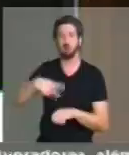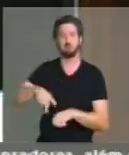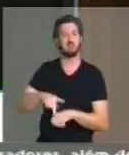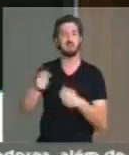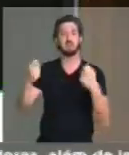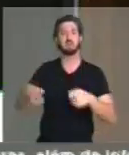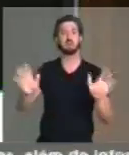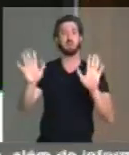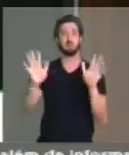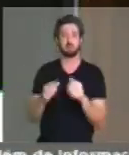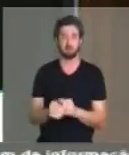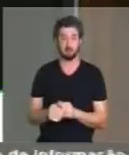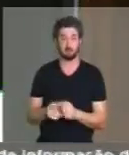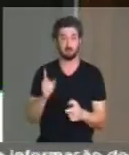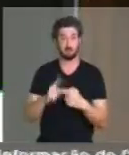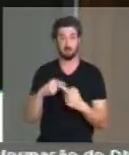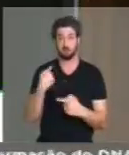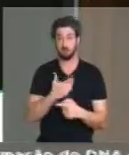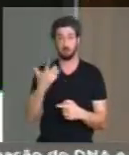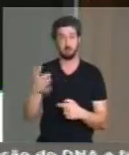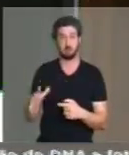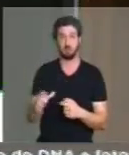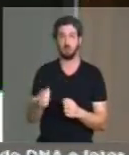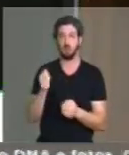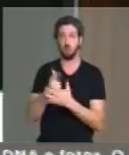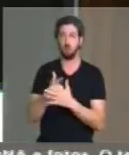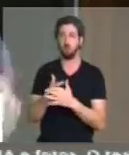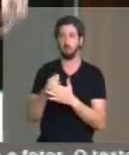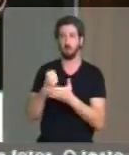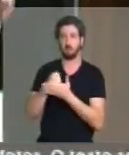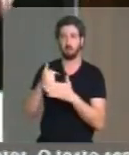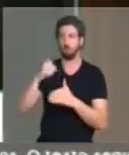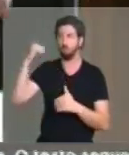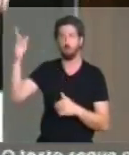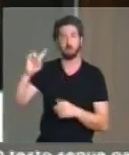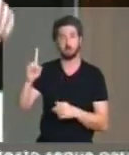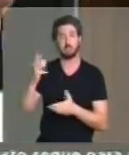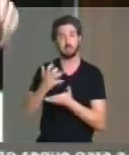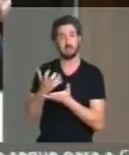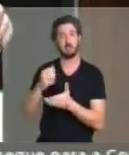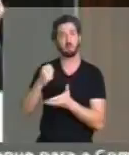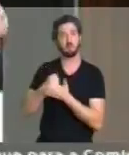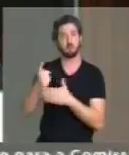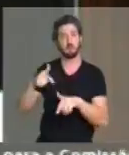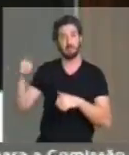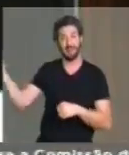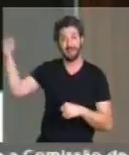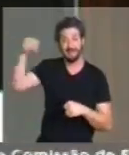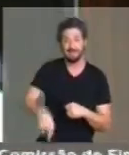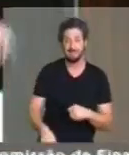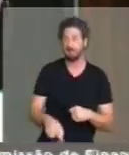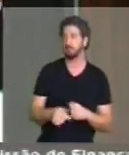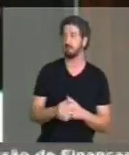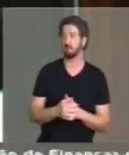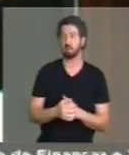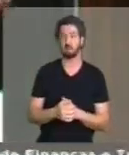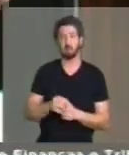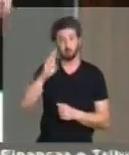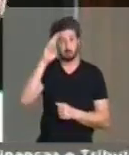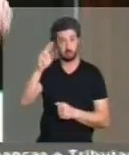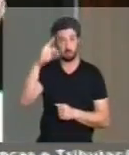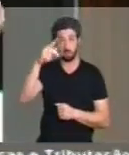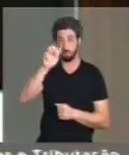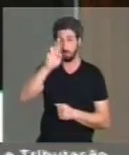do país, porque nós não queremos exportar empregos, nós queremos os empregos aqui no Brasil. E o que o senhor